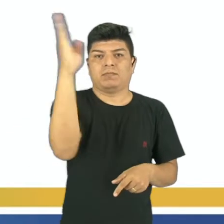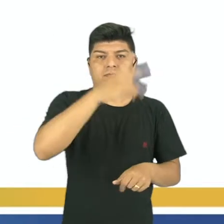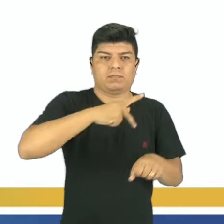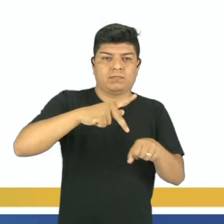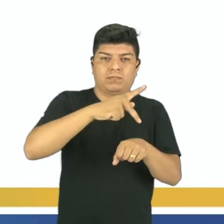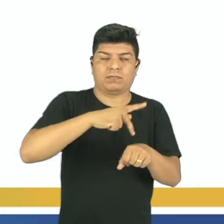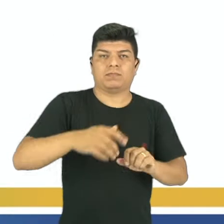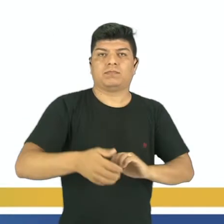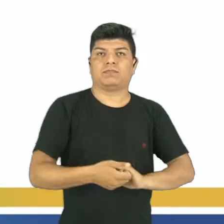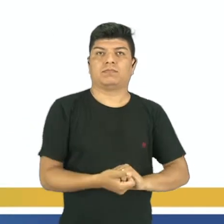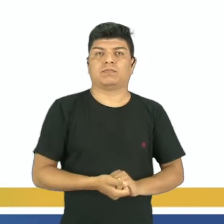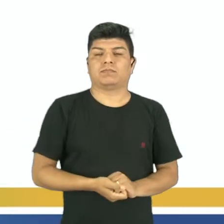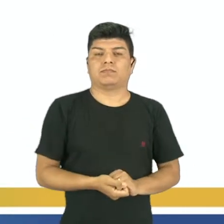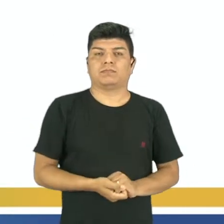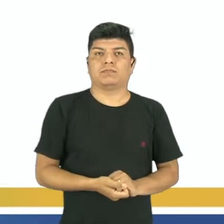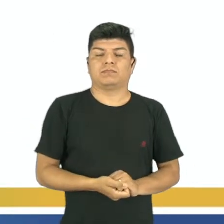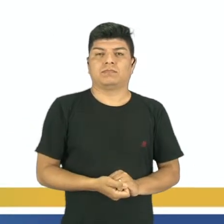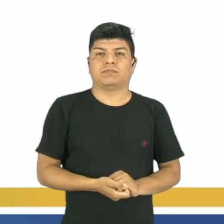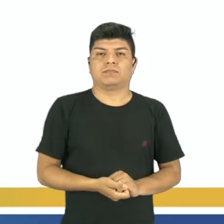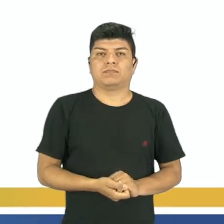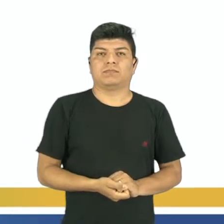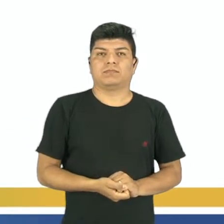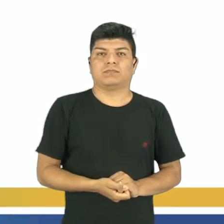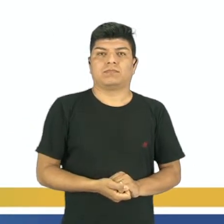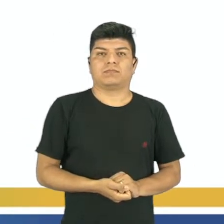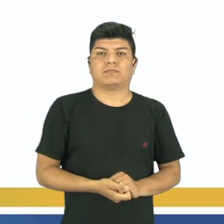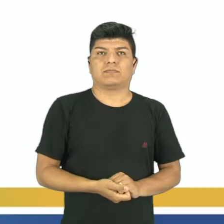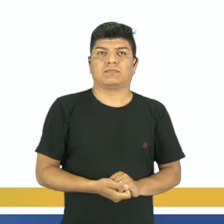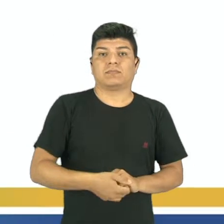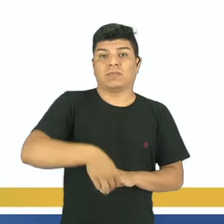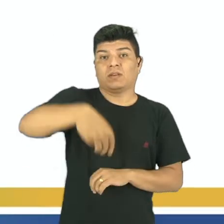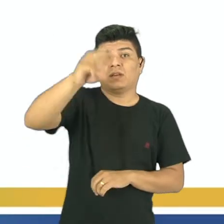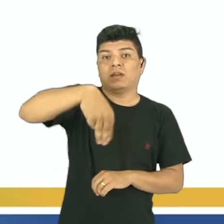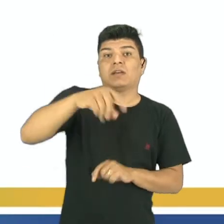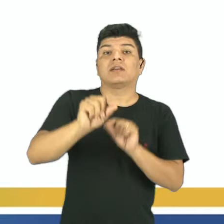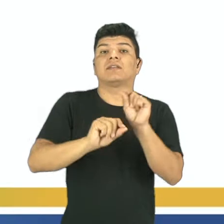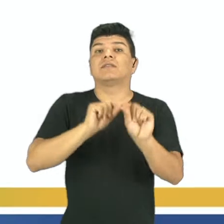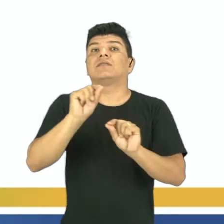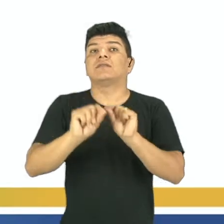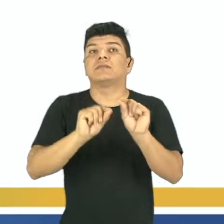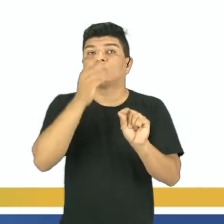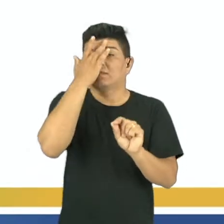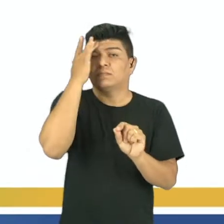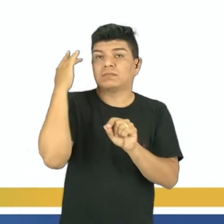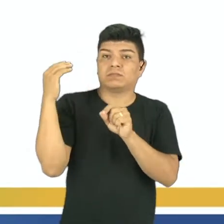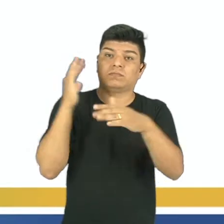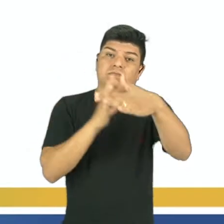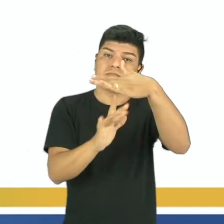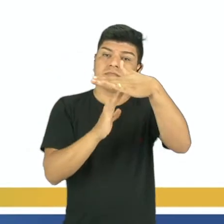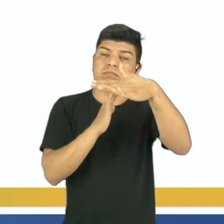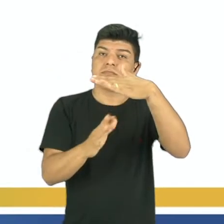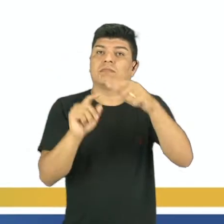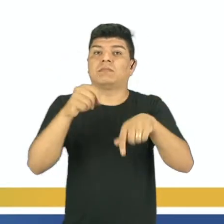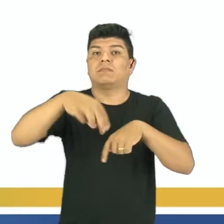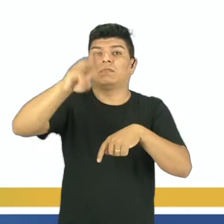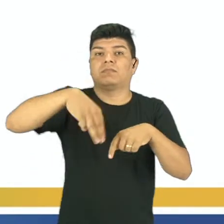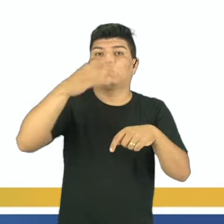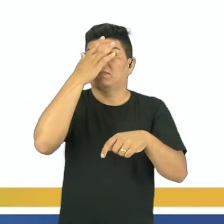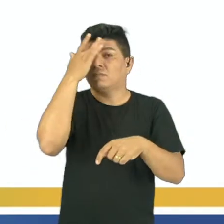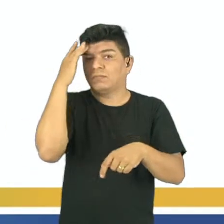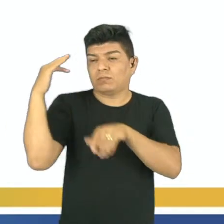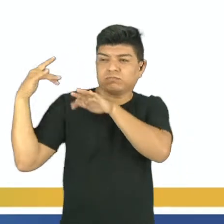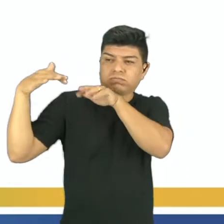país. E aí, quem que são esses imigrantes? Como que são compostas essas